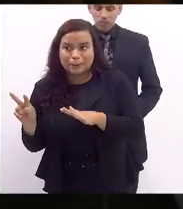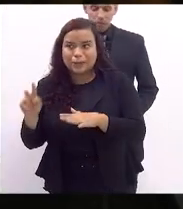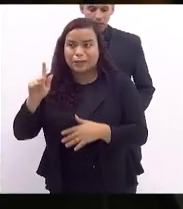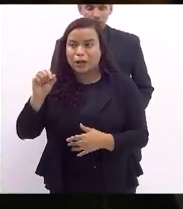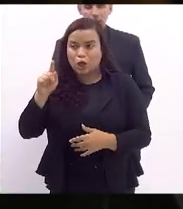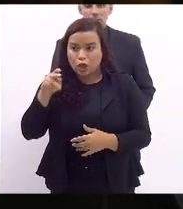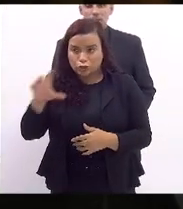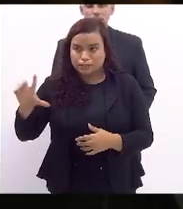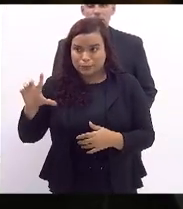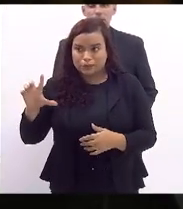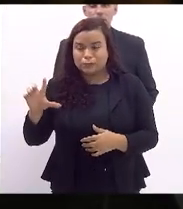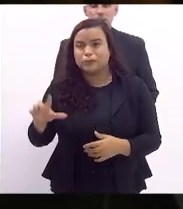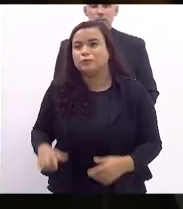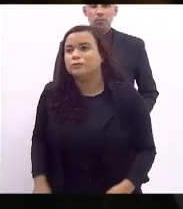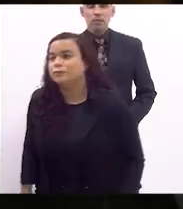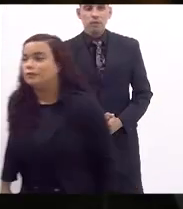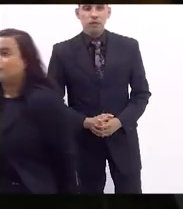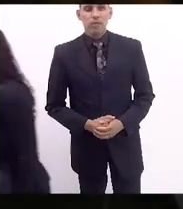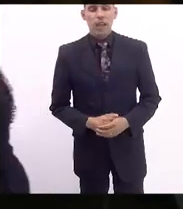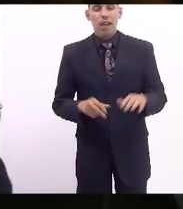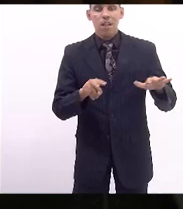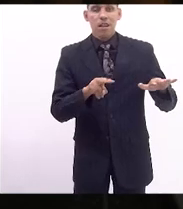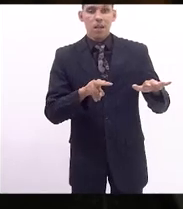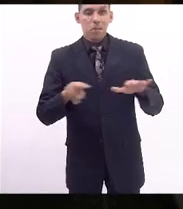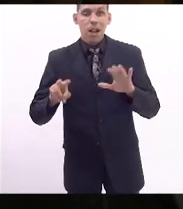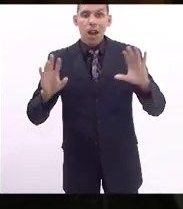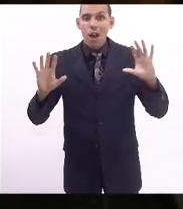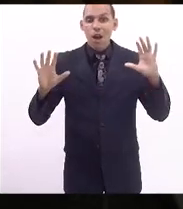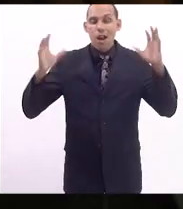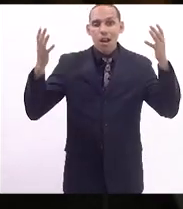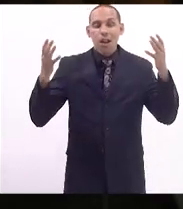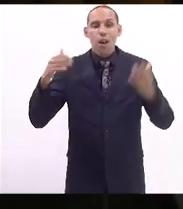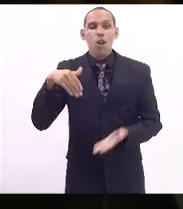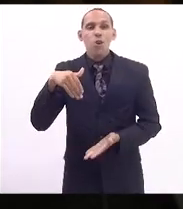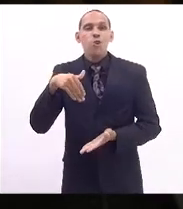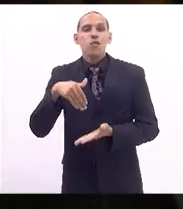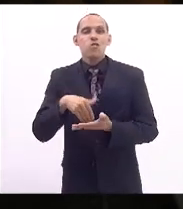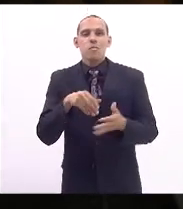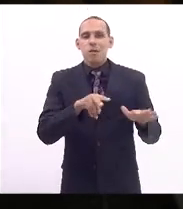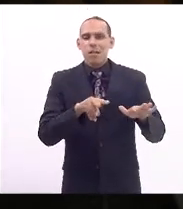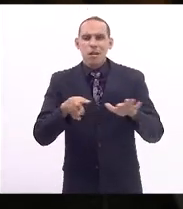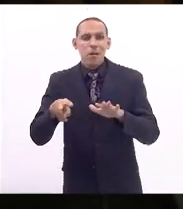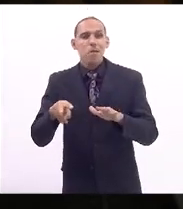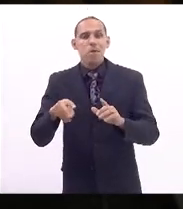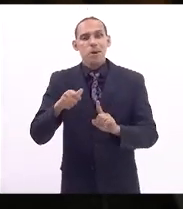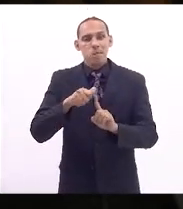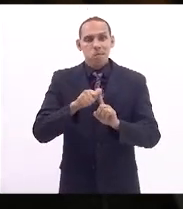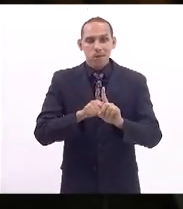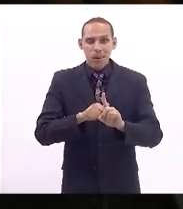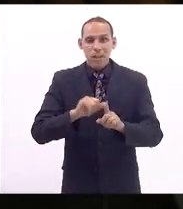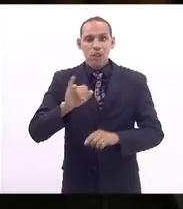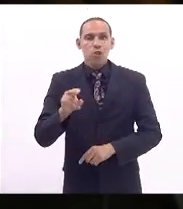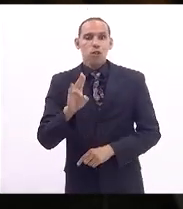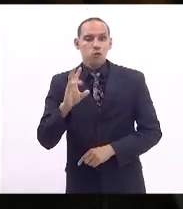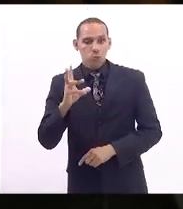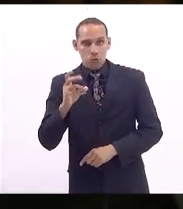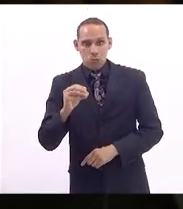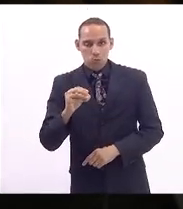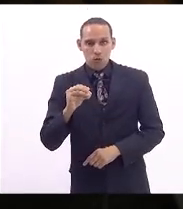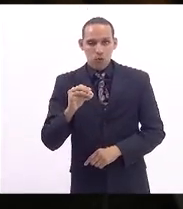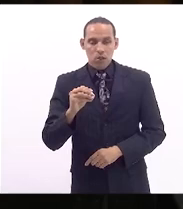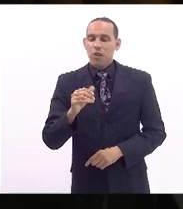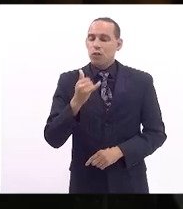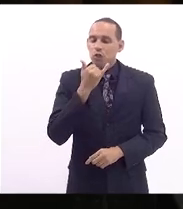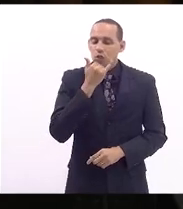gospel semana essa que será comemorada na última semana do mês de julho de cada de